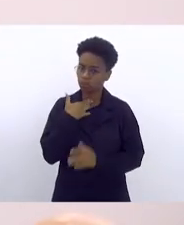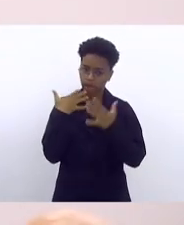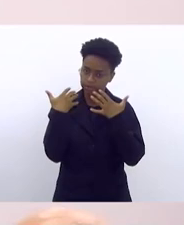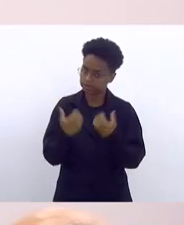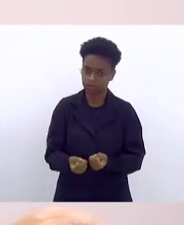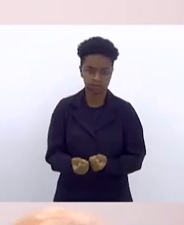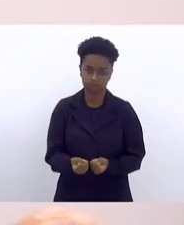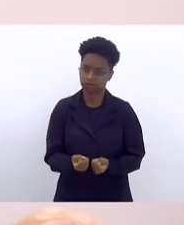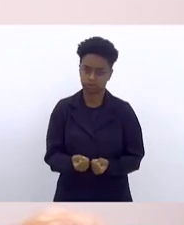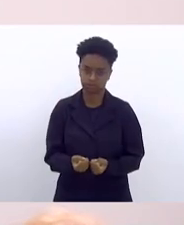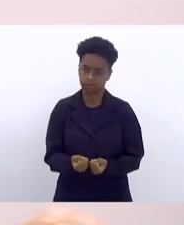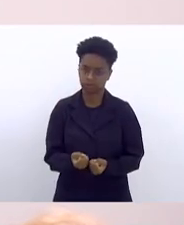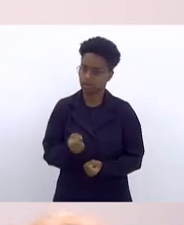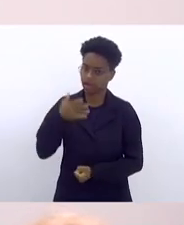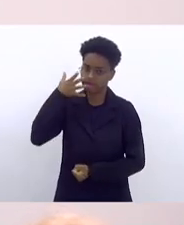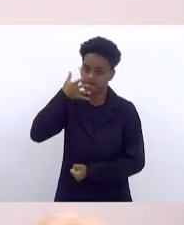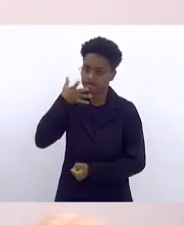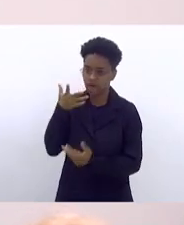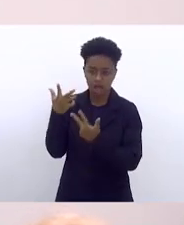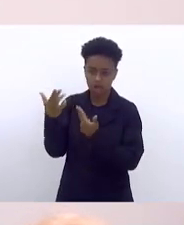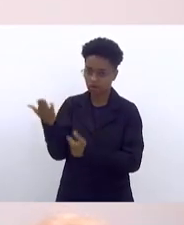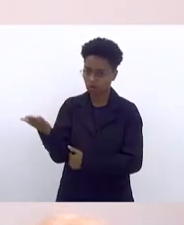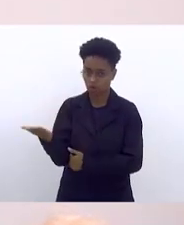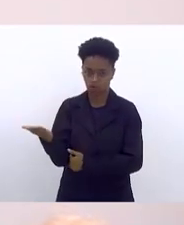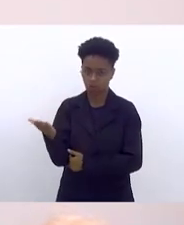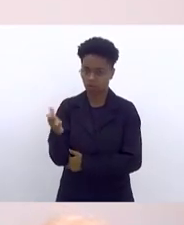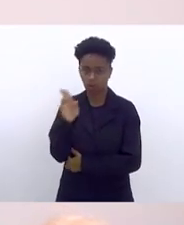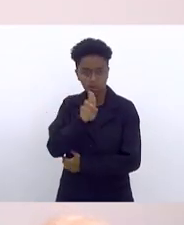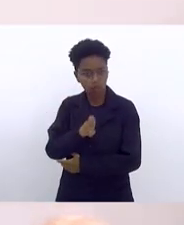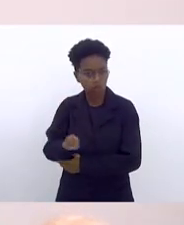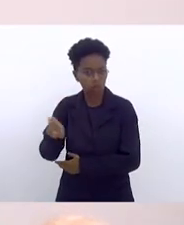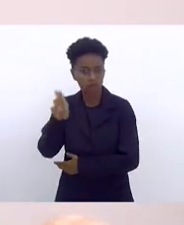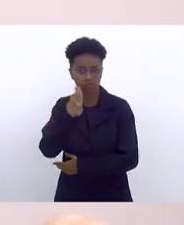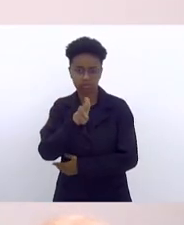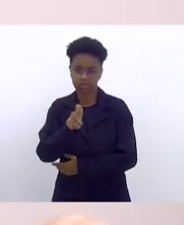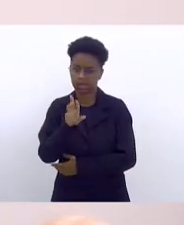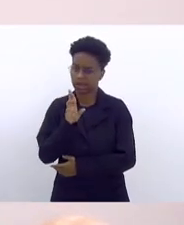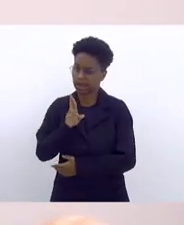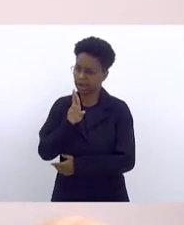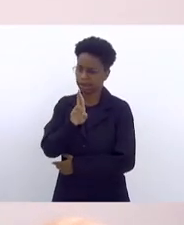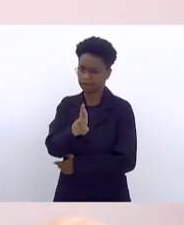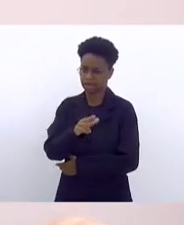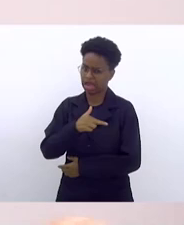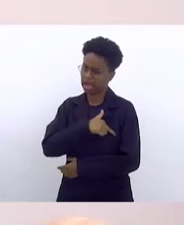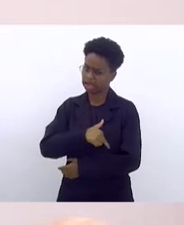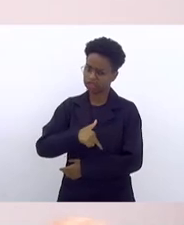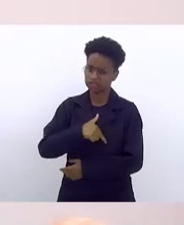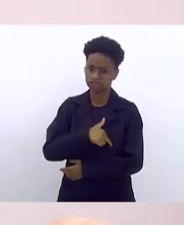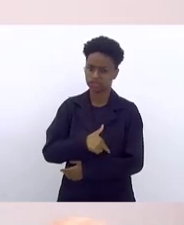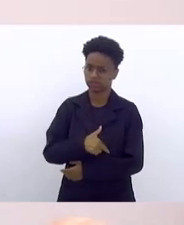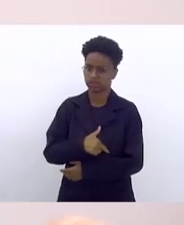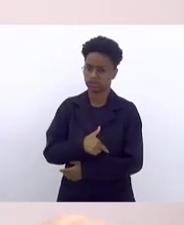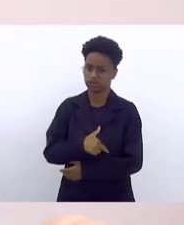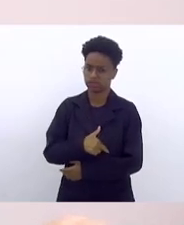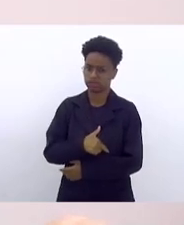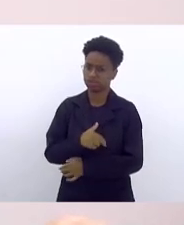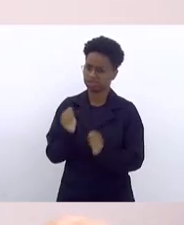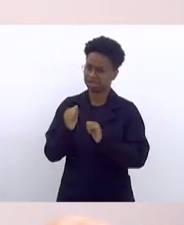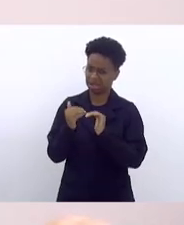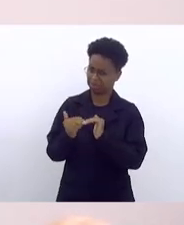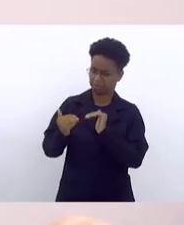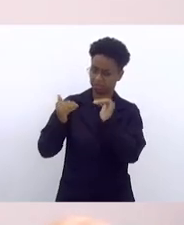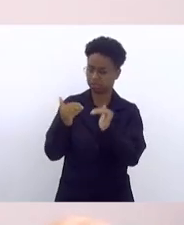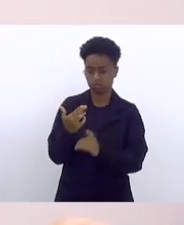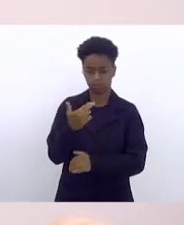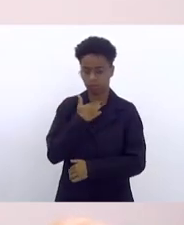que esse tipo de fala usada em nome da religião possa prevalecer